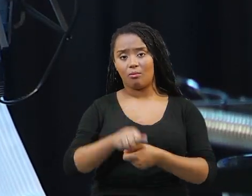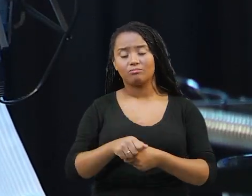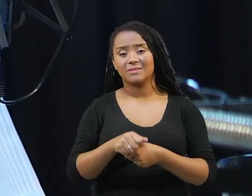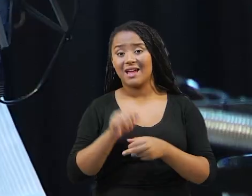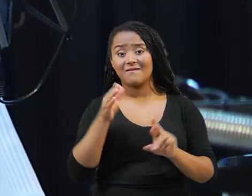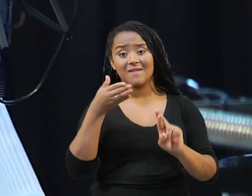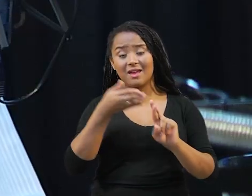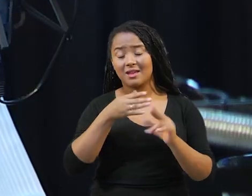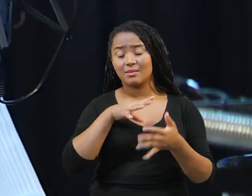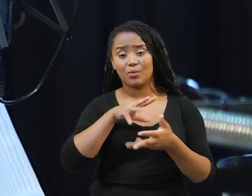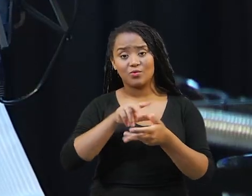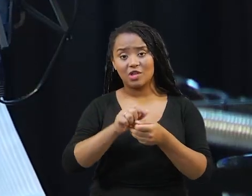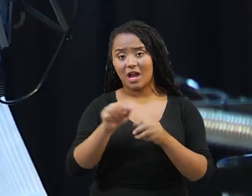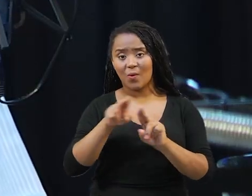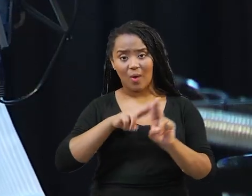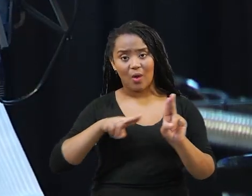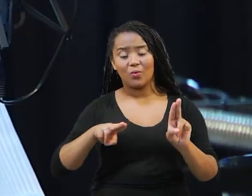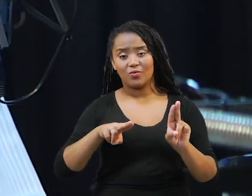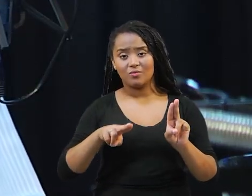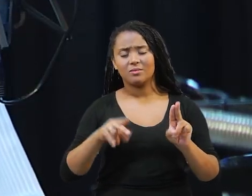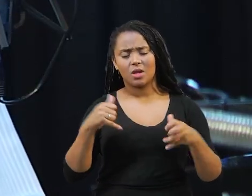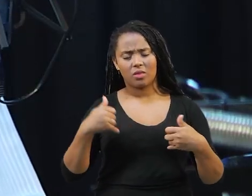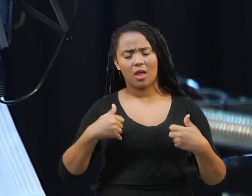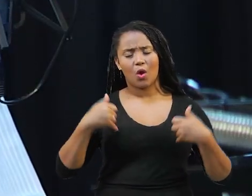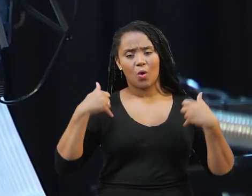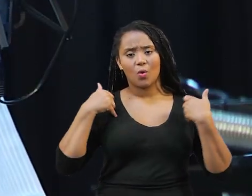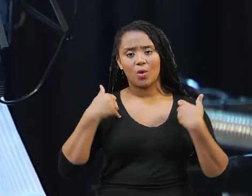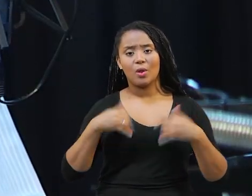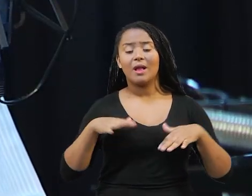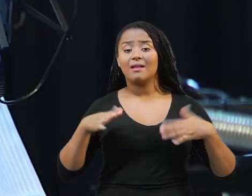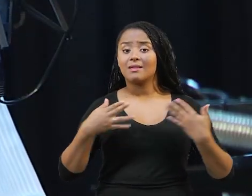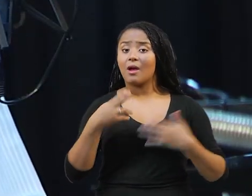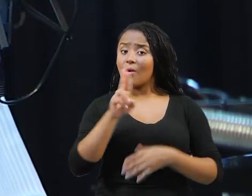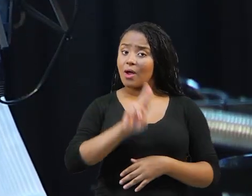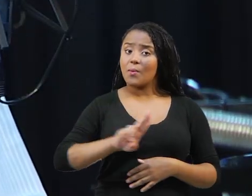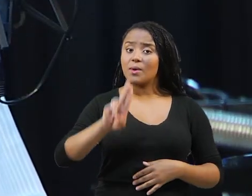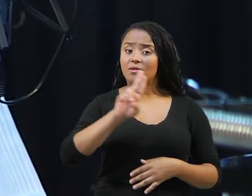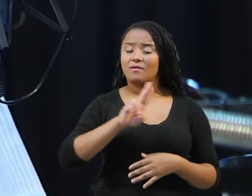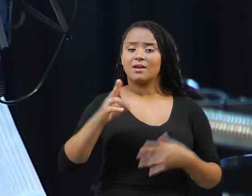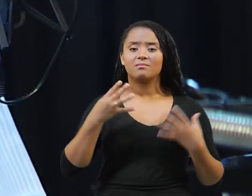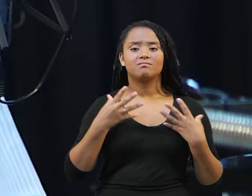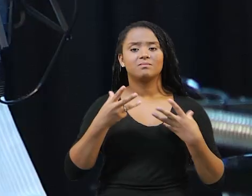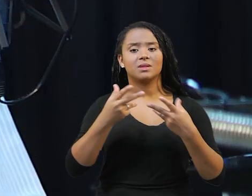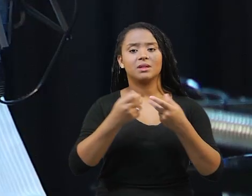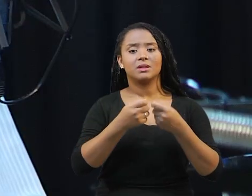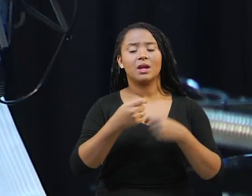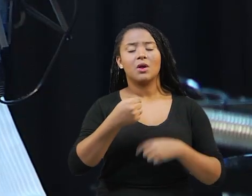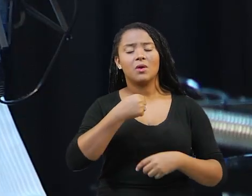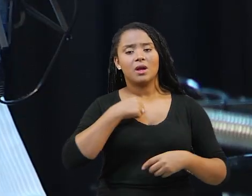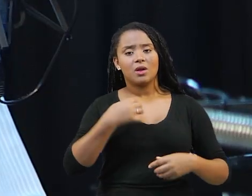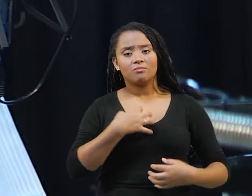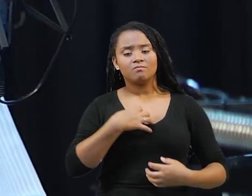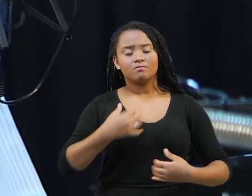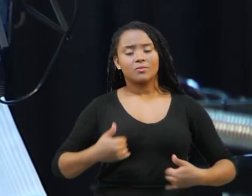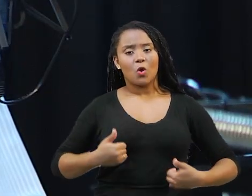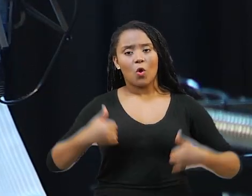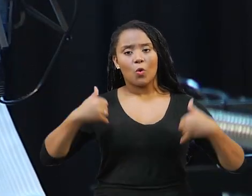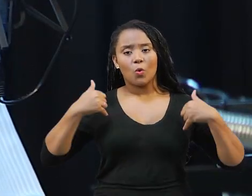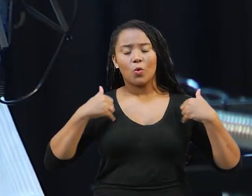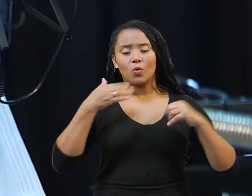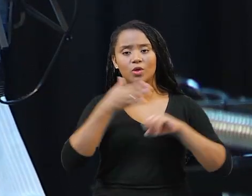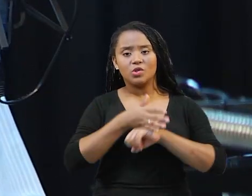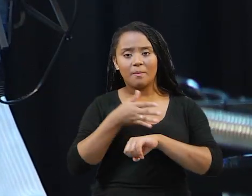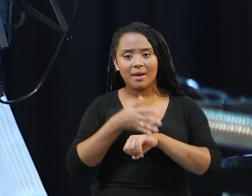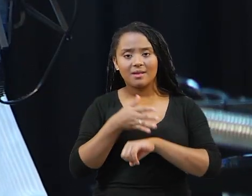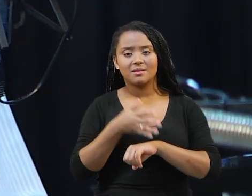temos alunos em vários países, né? Então, é uma universidade de excelência, né?